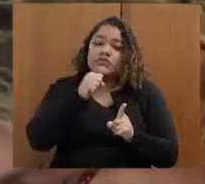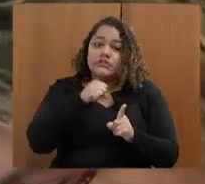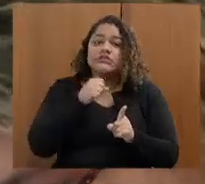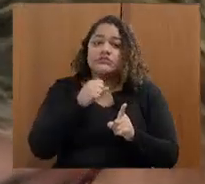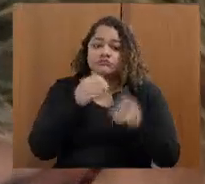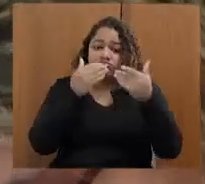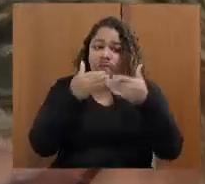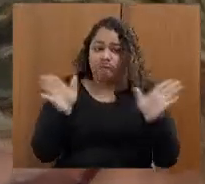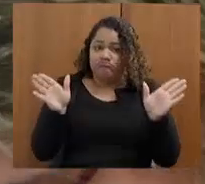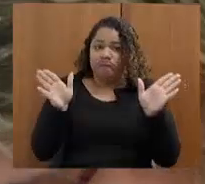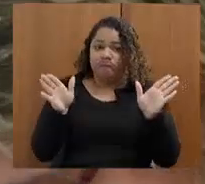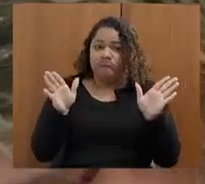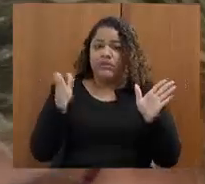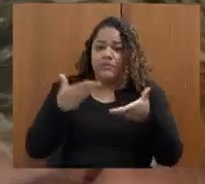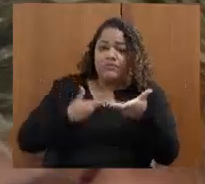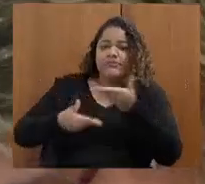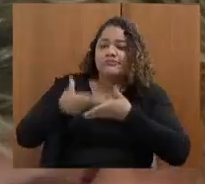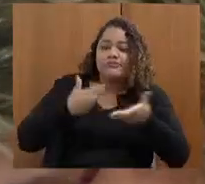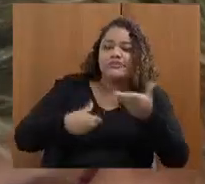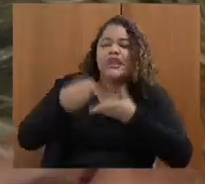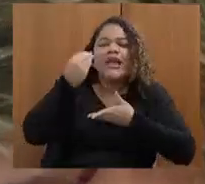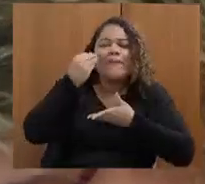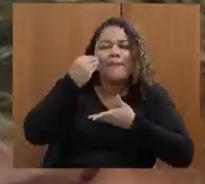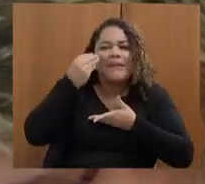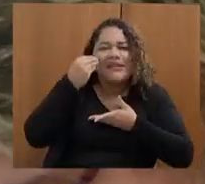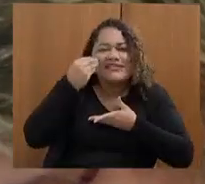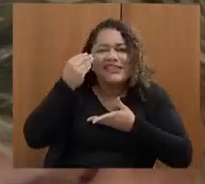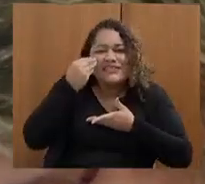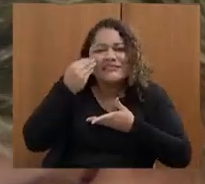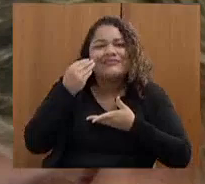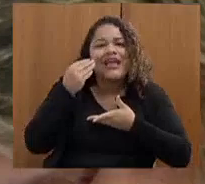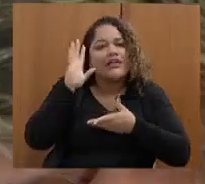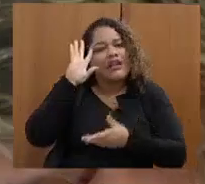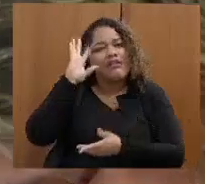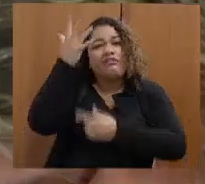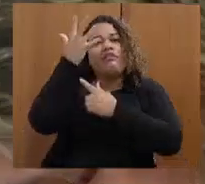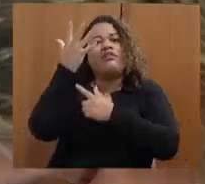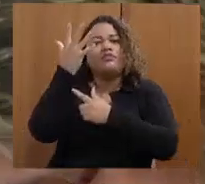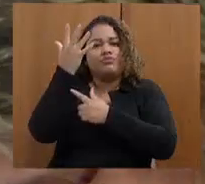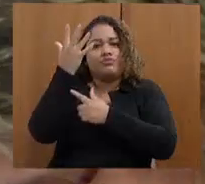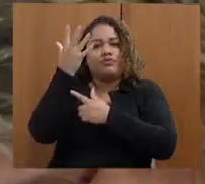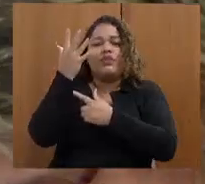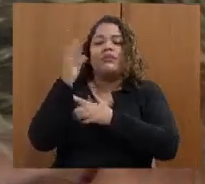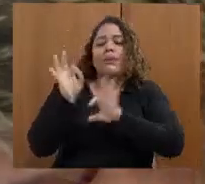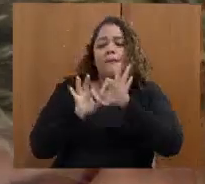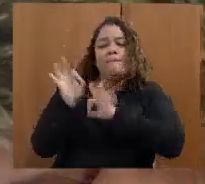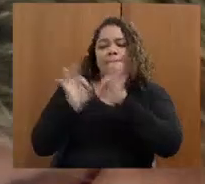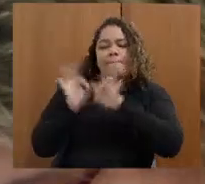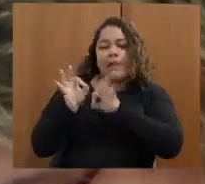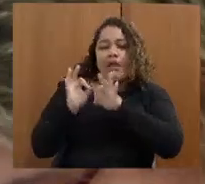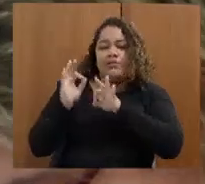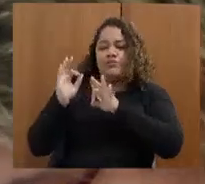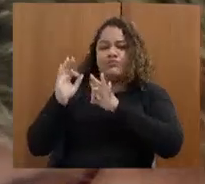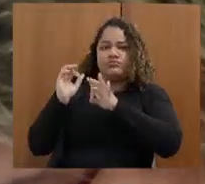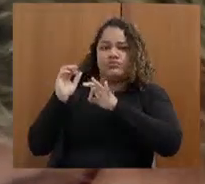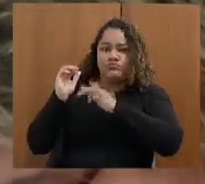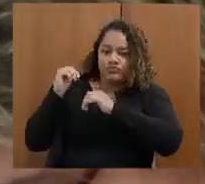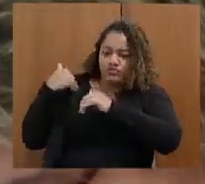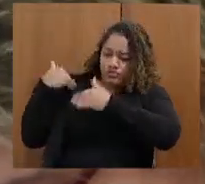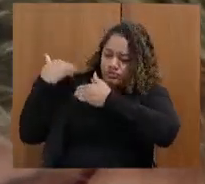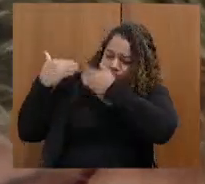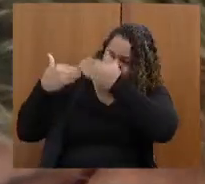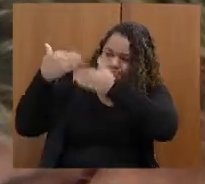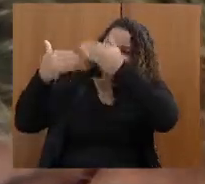saída de uma melhorada de uma melhoria nesse plano de carreira nosso que deve ser melhorado que isso é fato